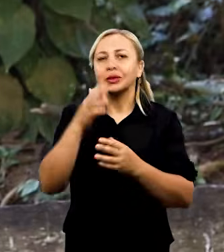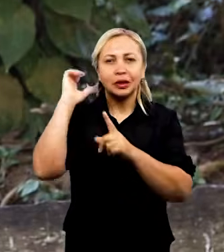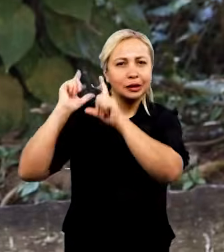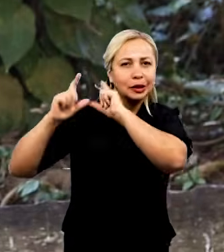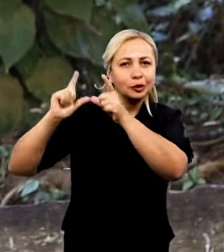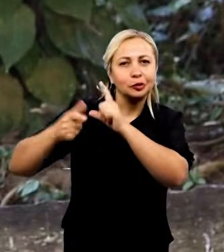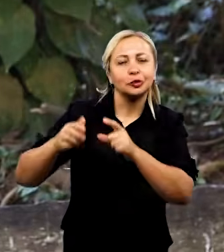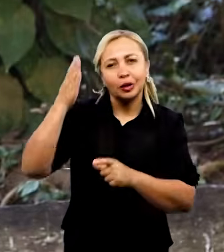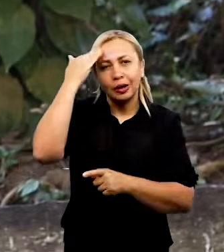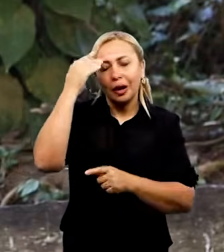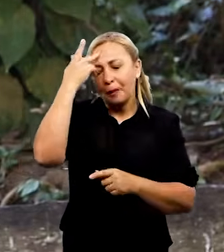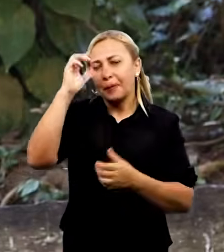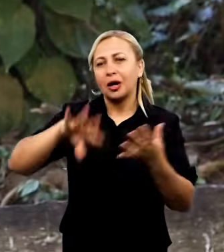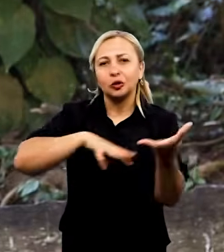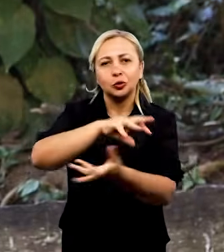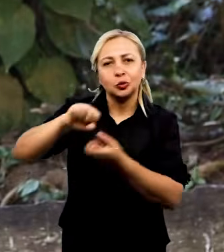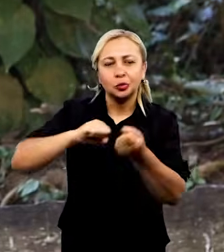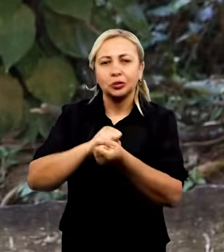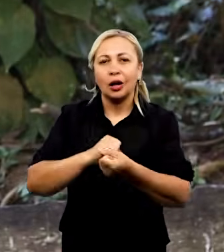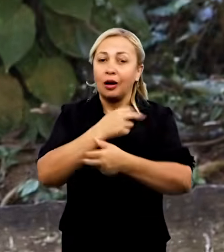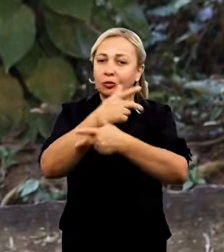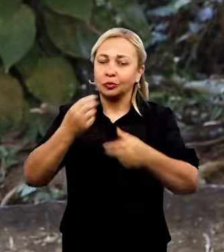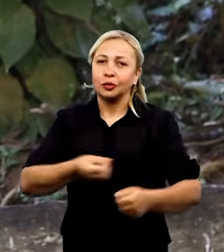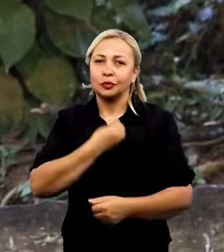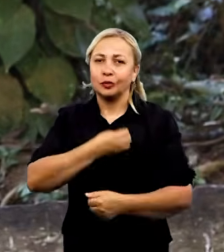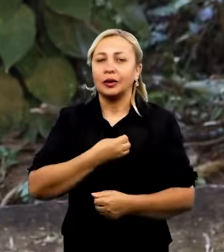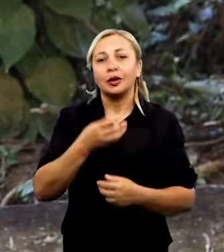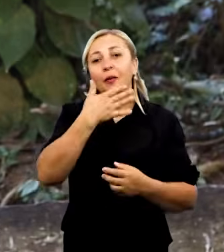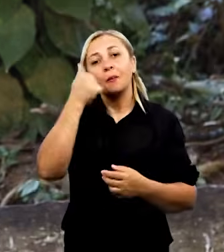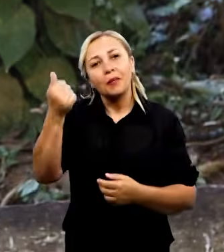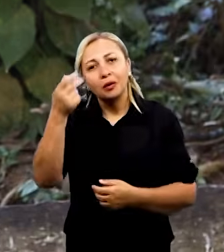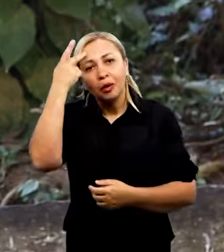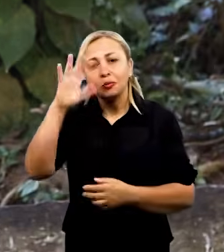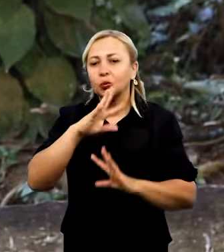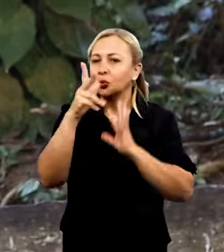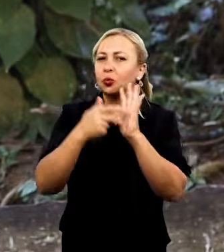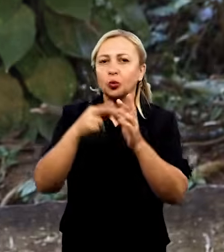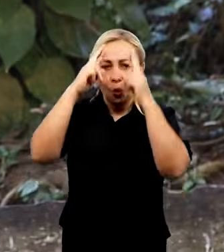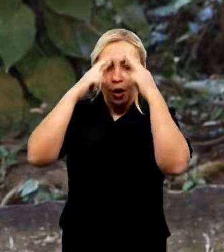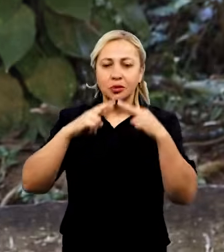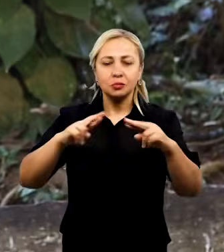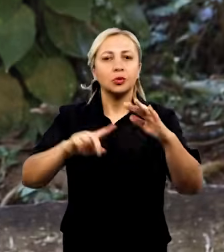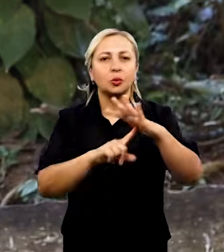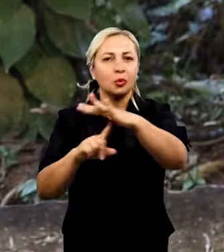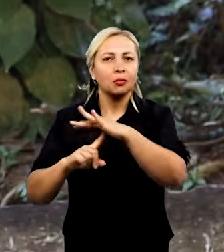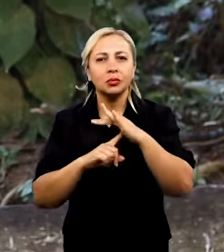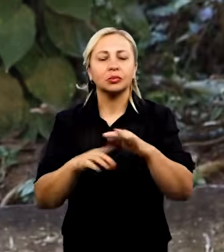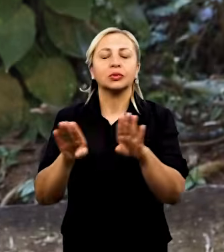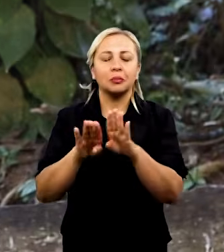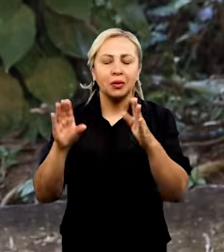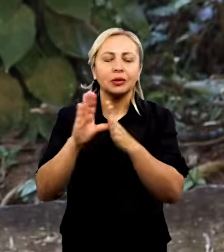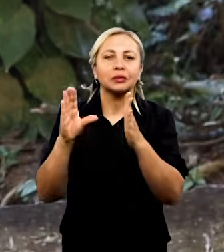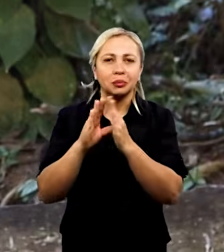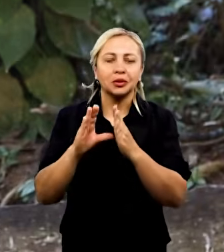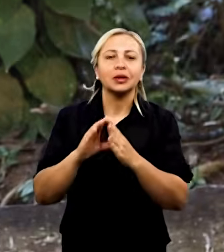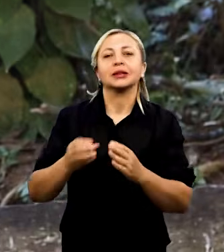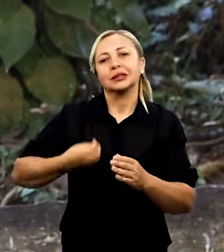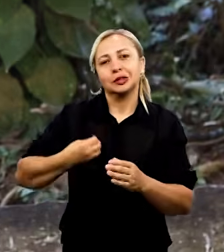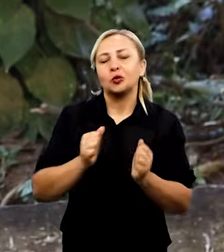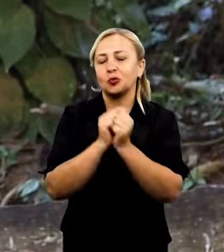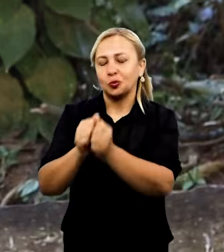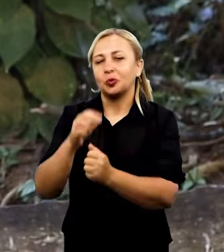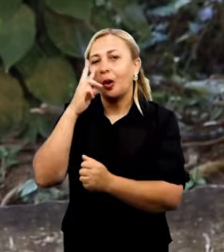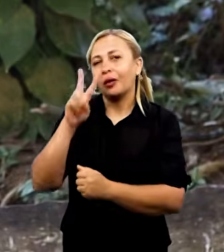desenvolver produtos sustentáveis a partir da biodiversidade local. E o melhor, tudo com respeito ao meio ambiente e às comunidades